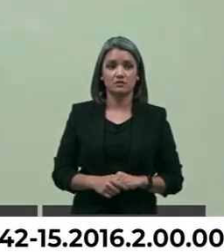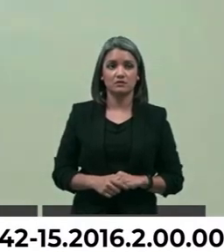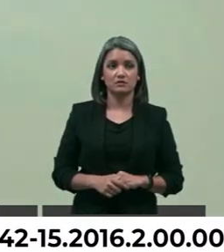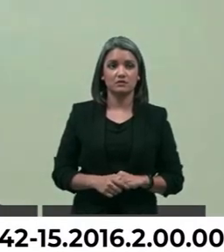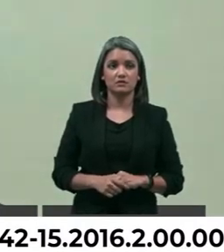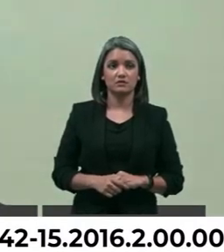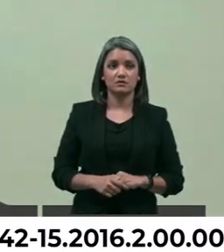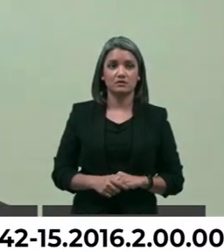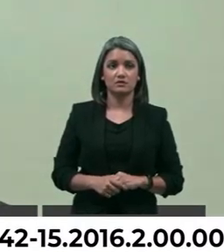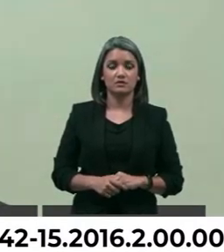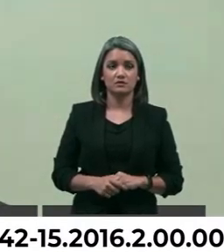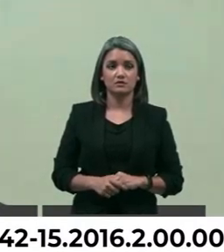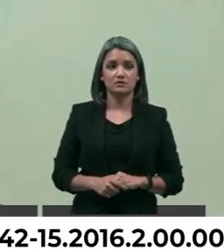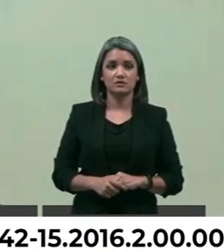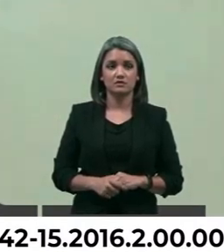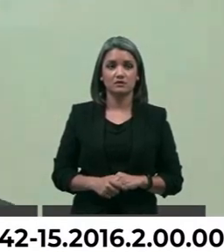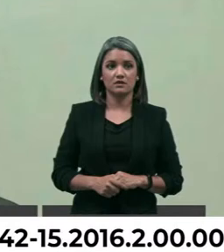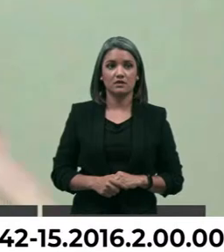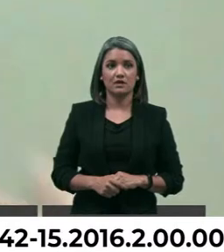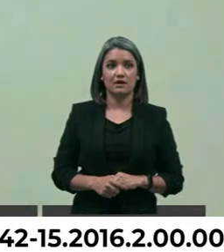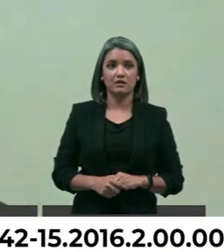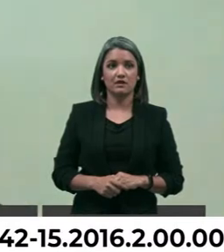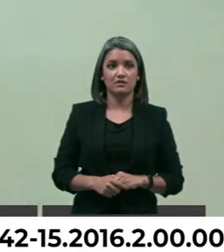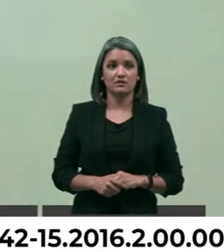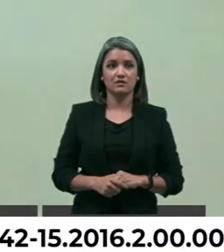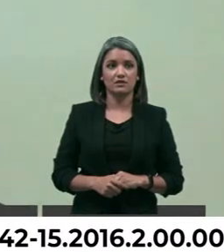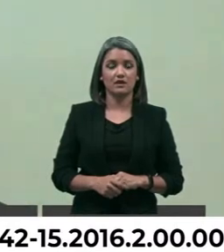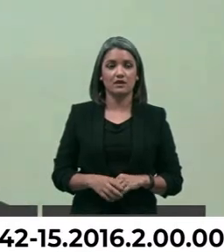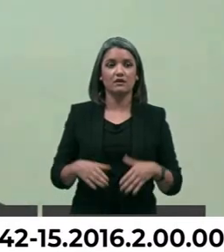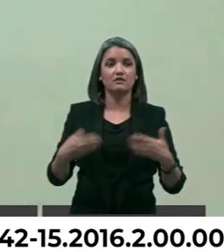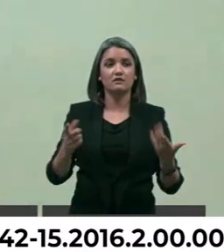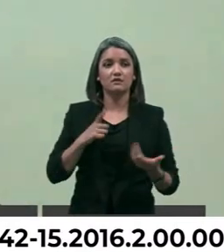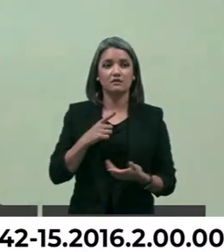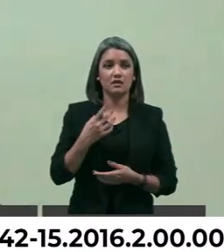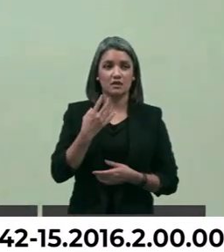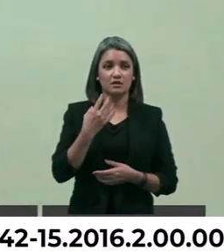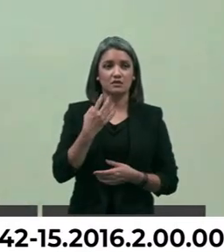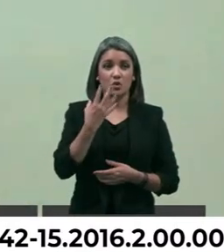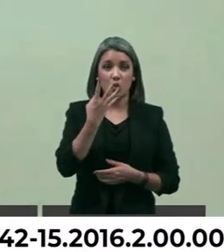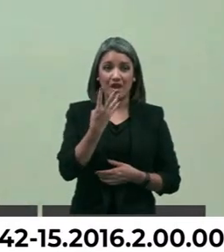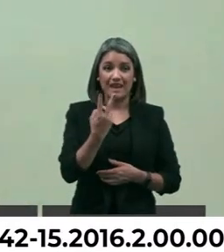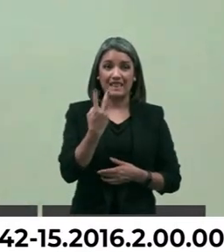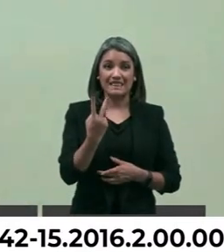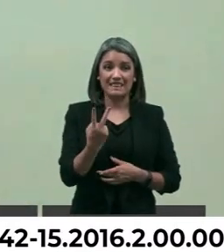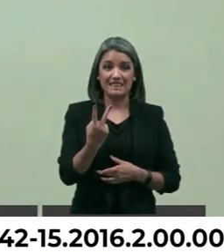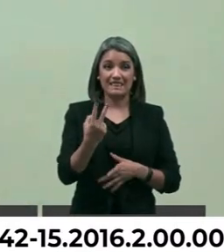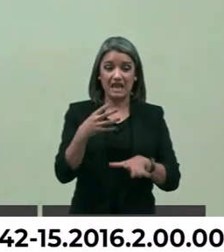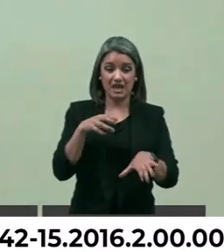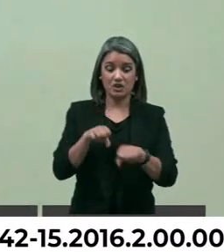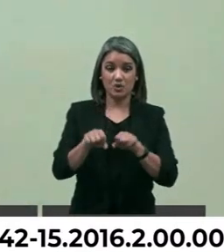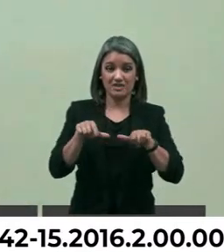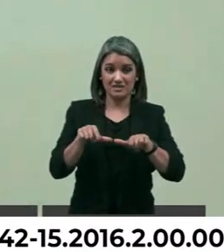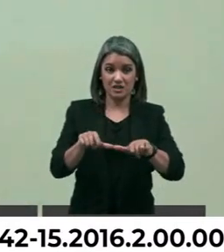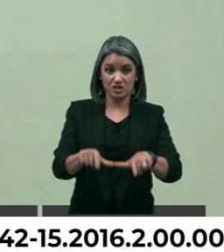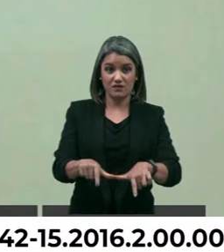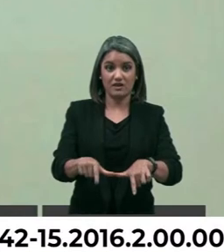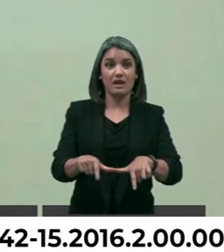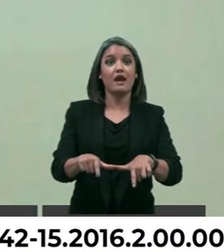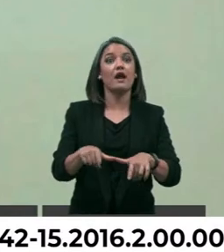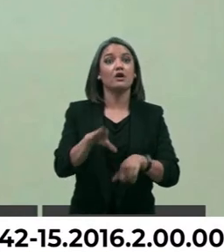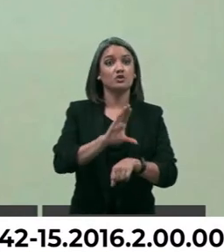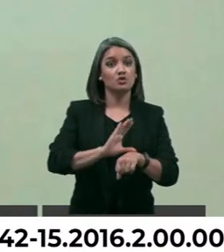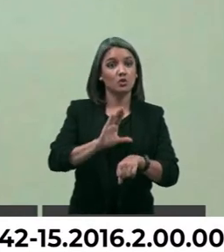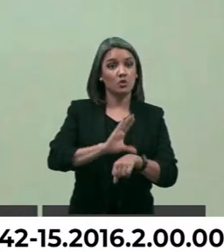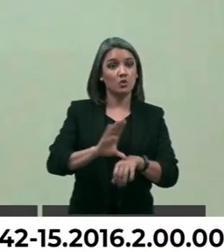Pois bem, na data de 12 do 5, o requerente apresentou 42 certificados de cursos ministrados pela Escola